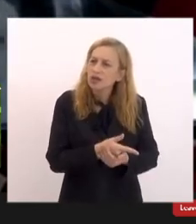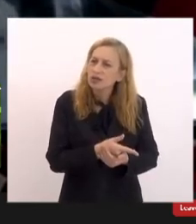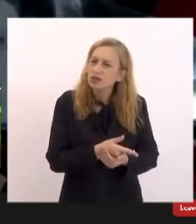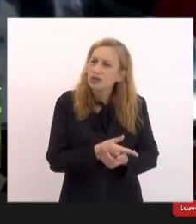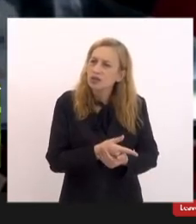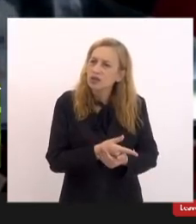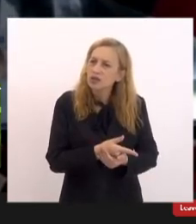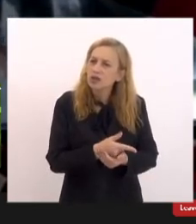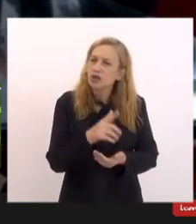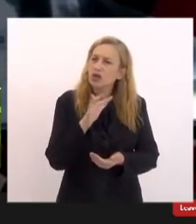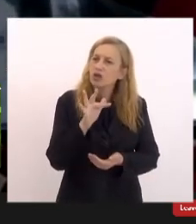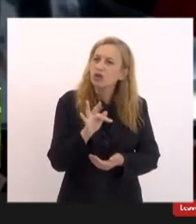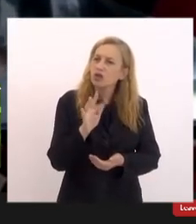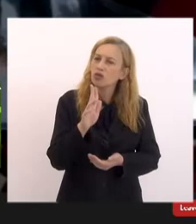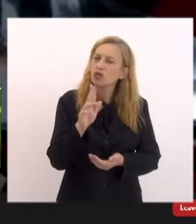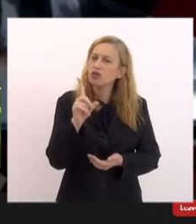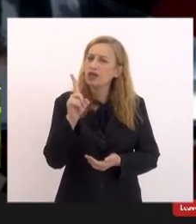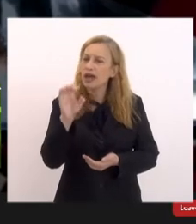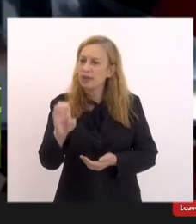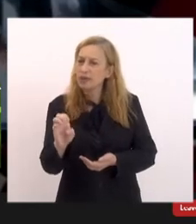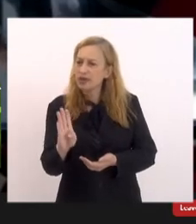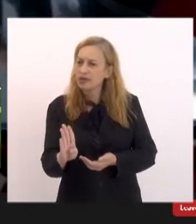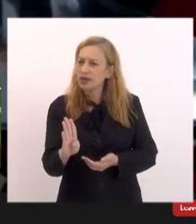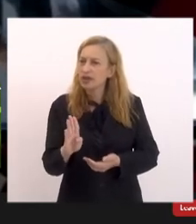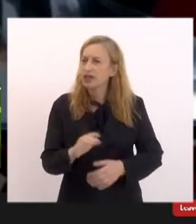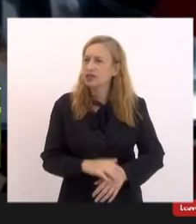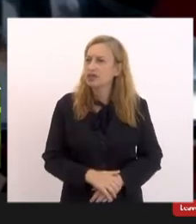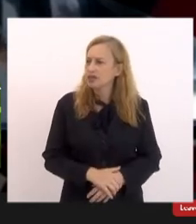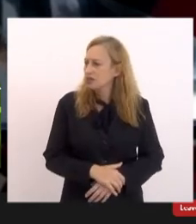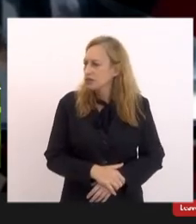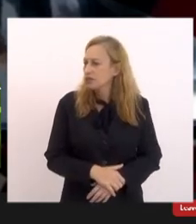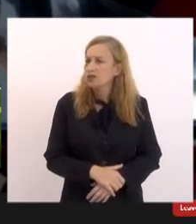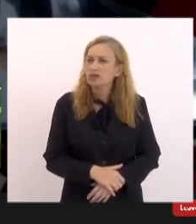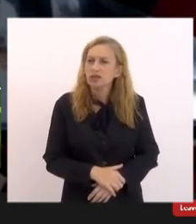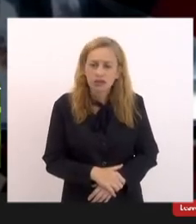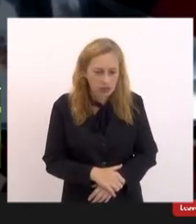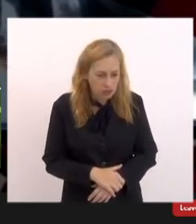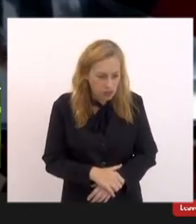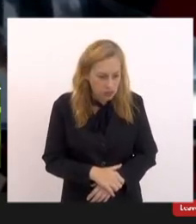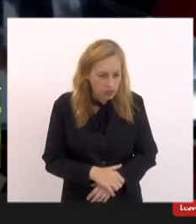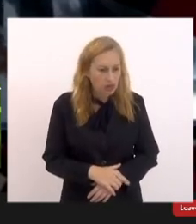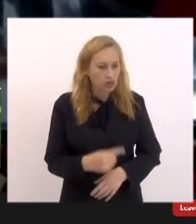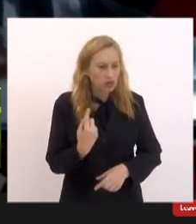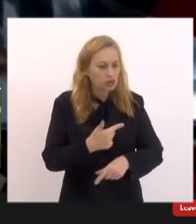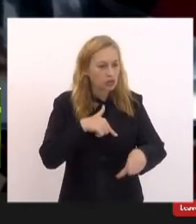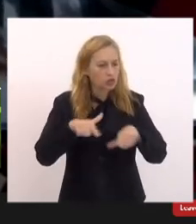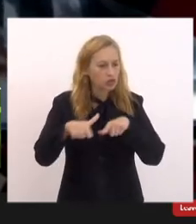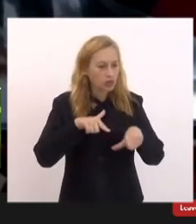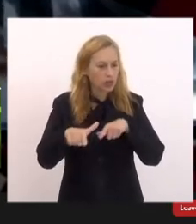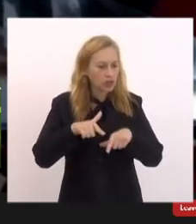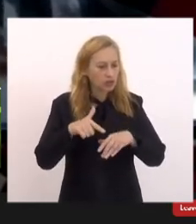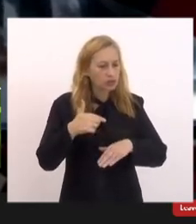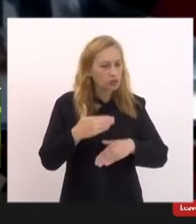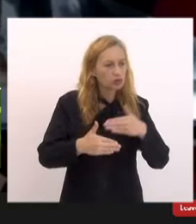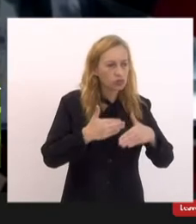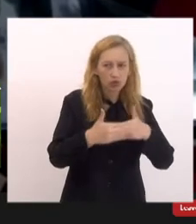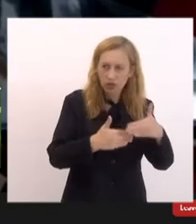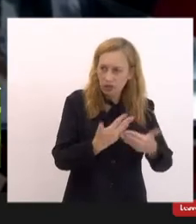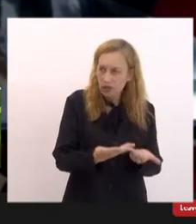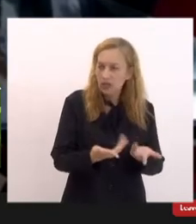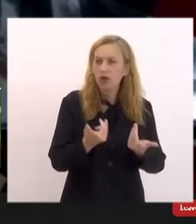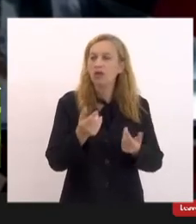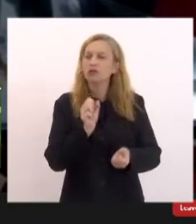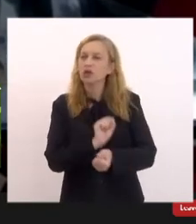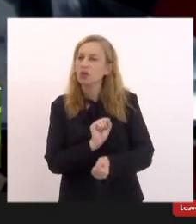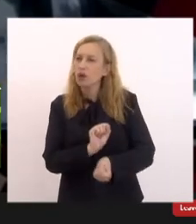via Fundeb, o tratamento das exceções. Então, a gente está trabalhando em cima desse processo, vamos